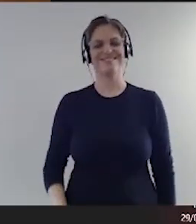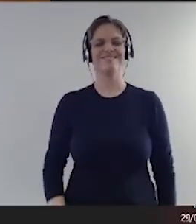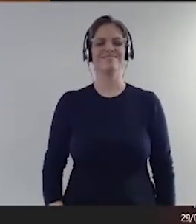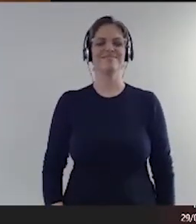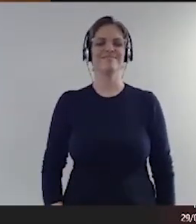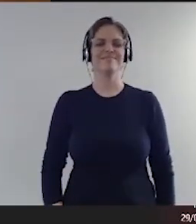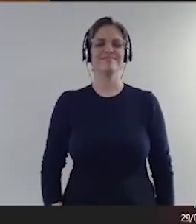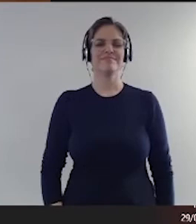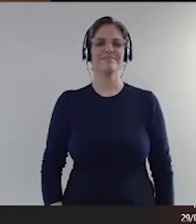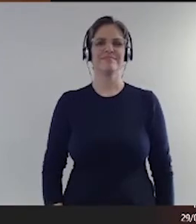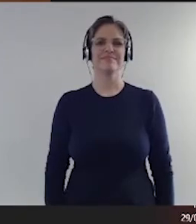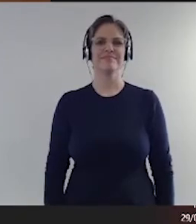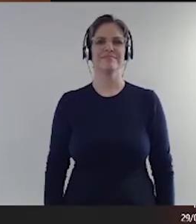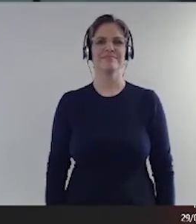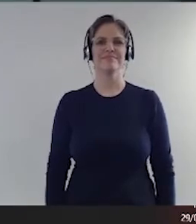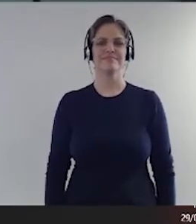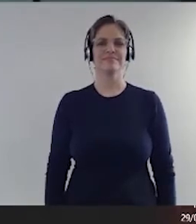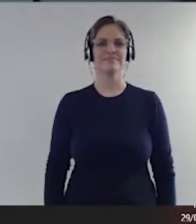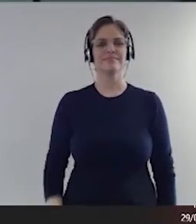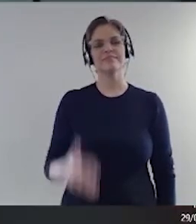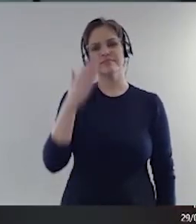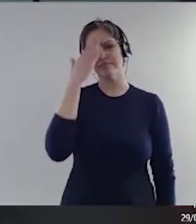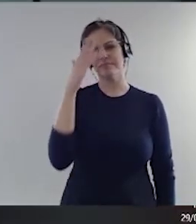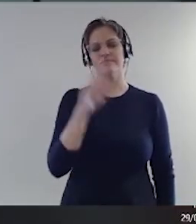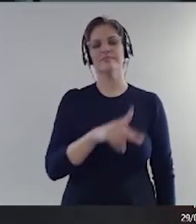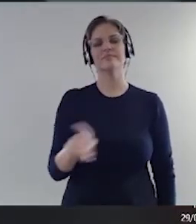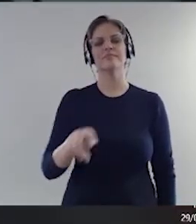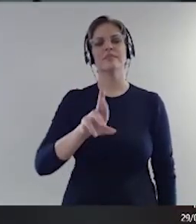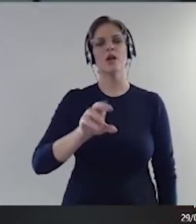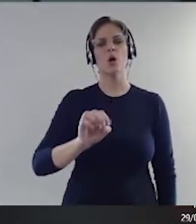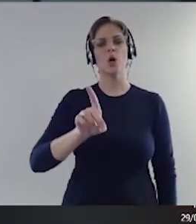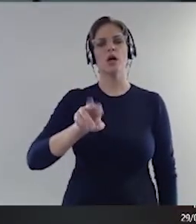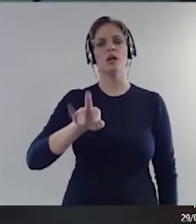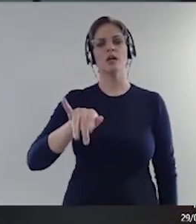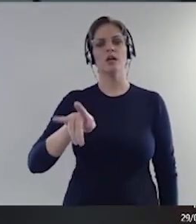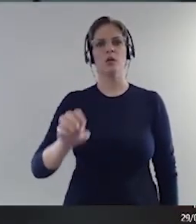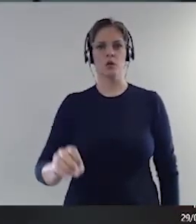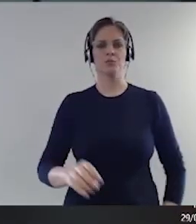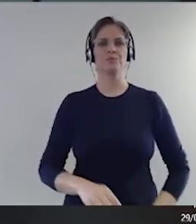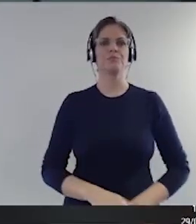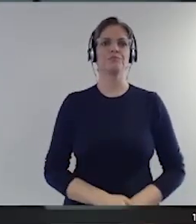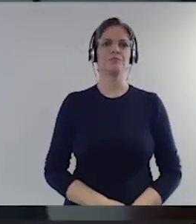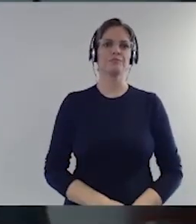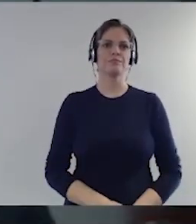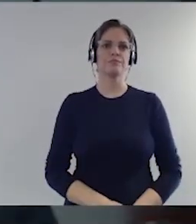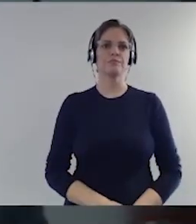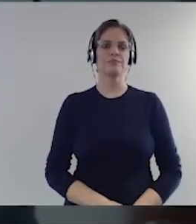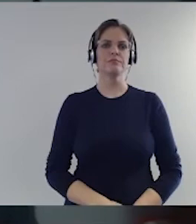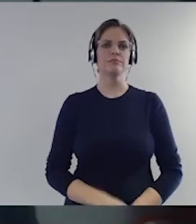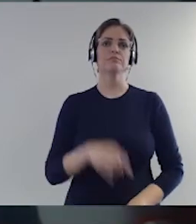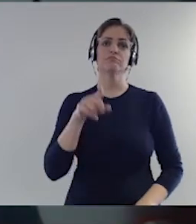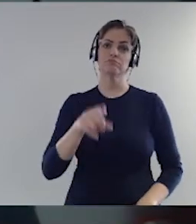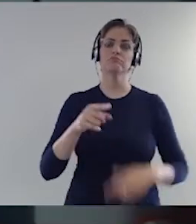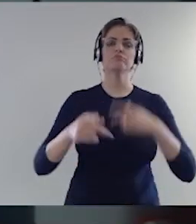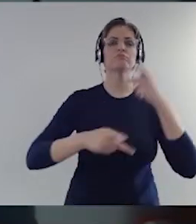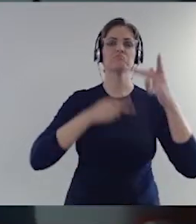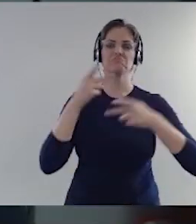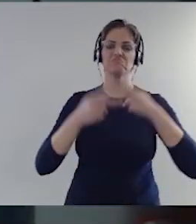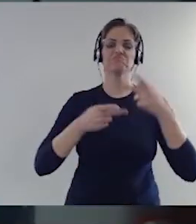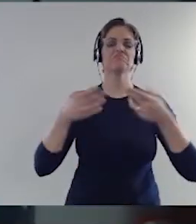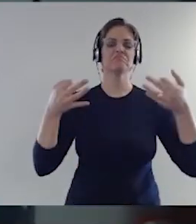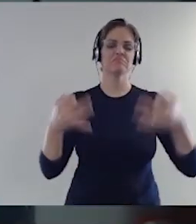Obrigado, professor Rodrigo, pelas palavras, mas especialmente por sua fala, que mostra